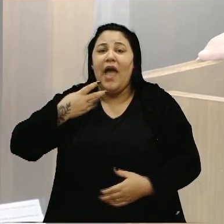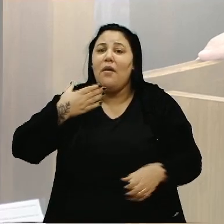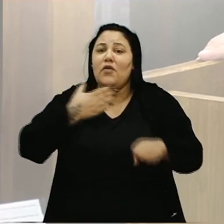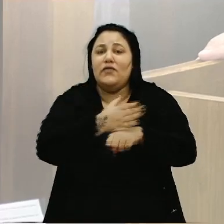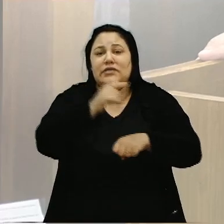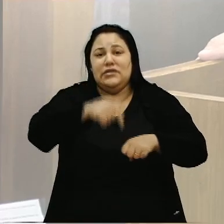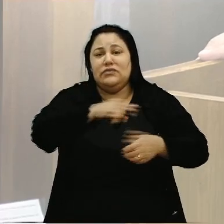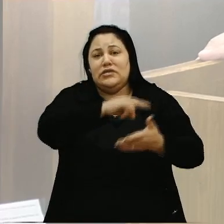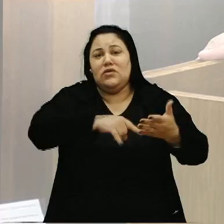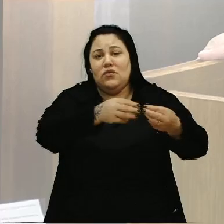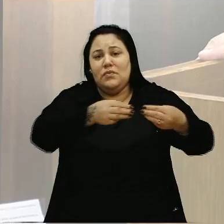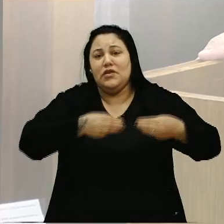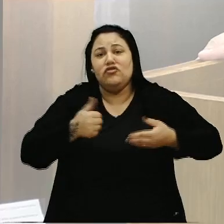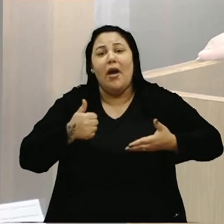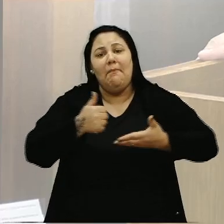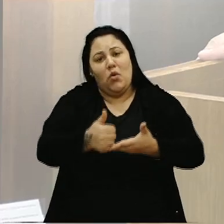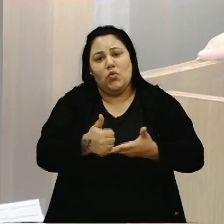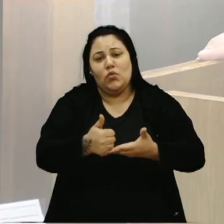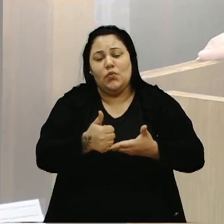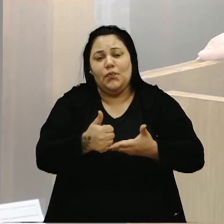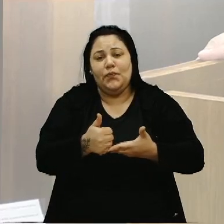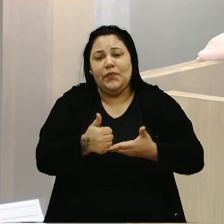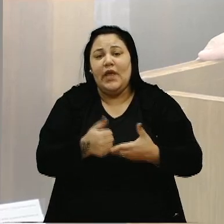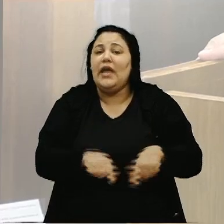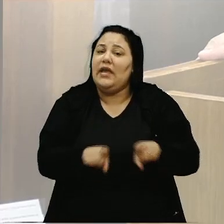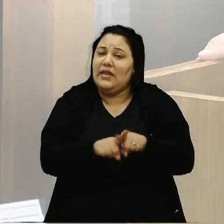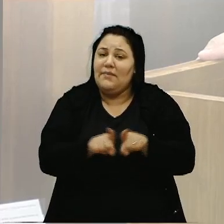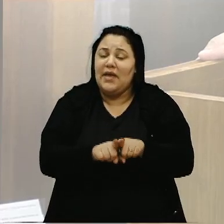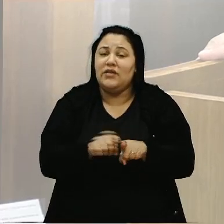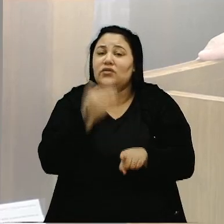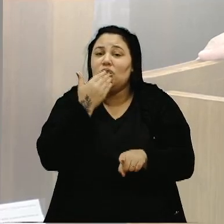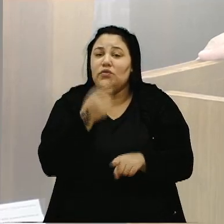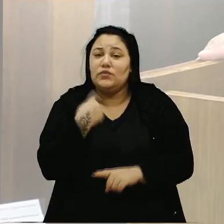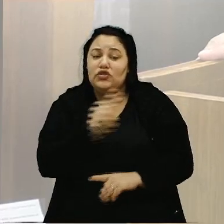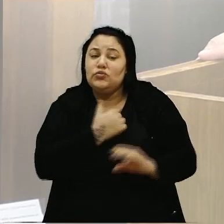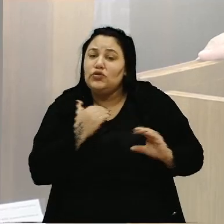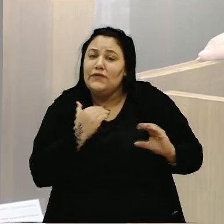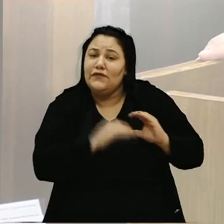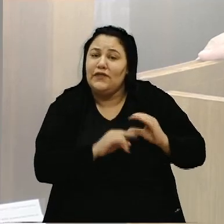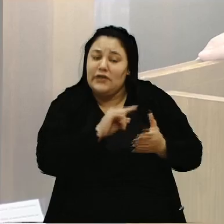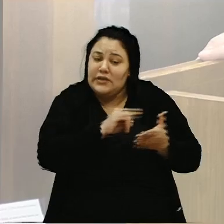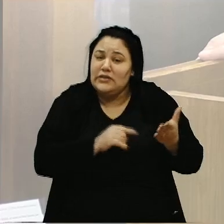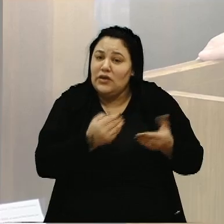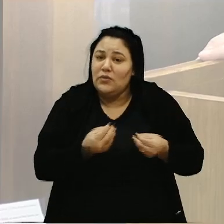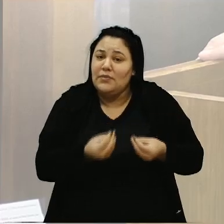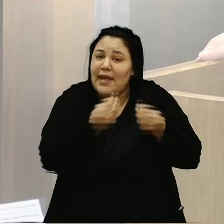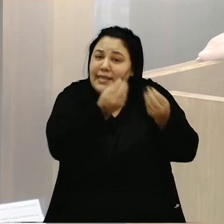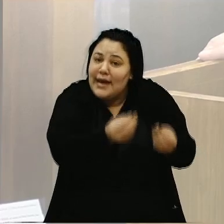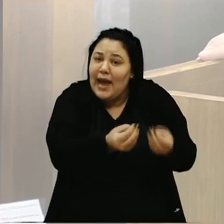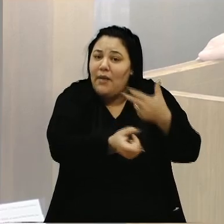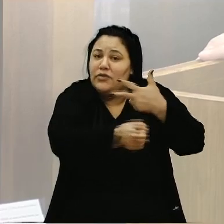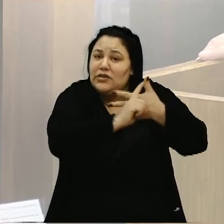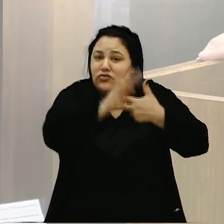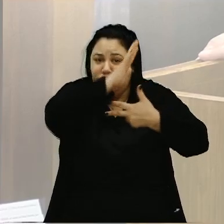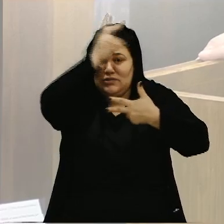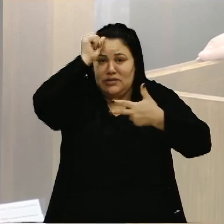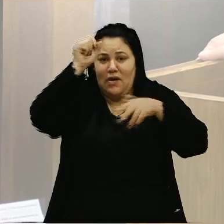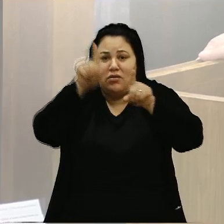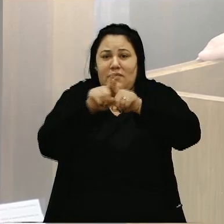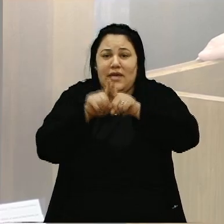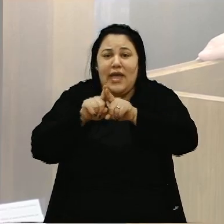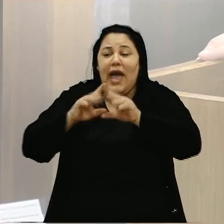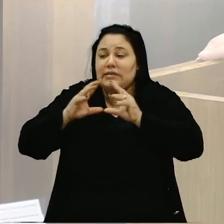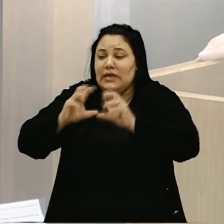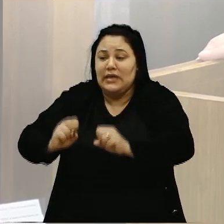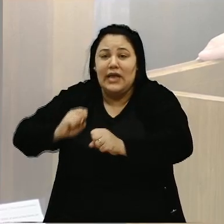aprovação desta moção de apoio. Ao mesmo tempo, pedimos o encaminhamento deste documento ao Poder Executivo Municipal, à Secretaria